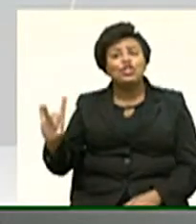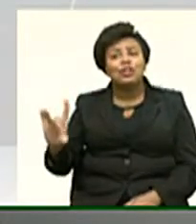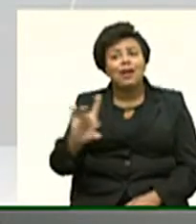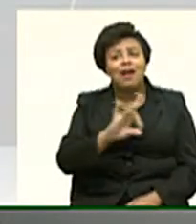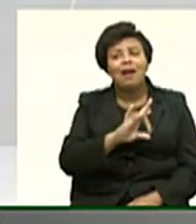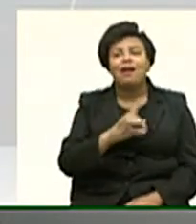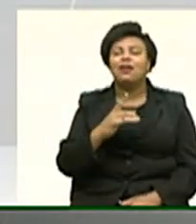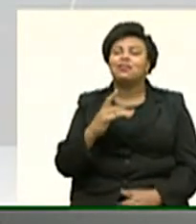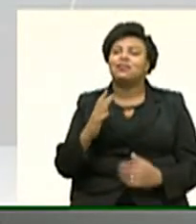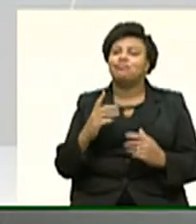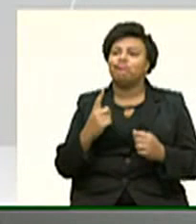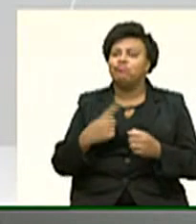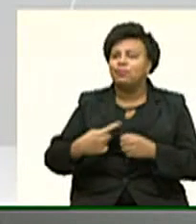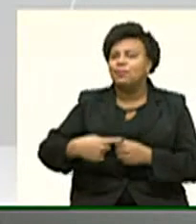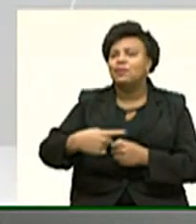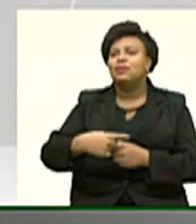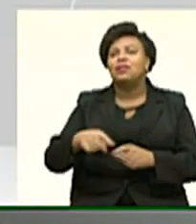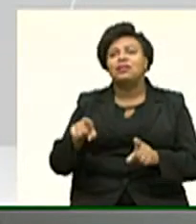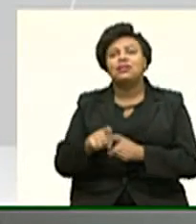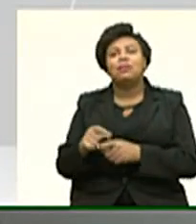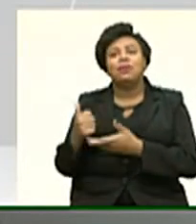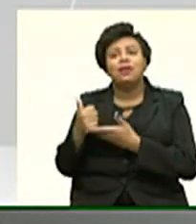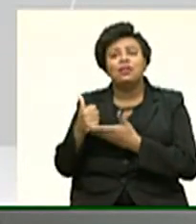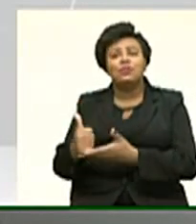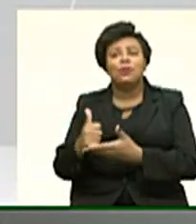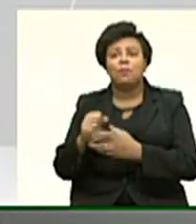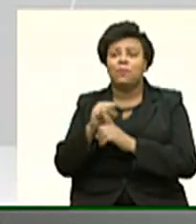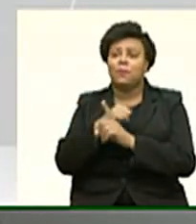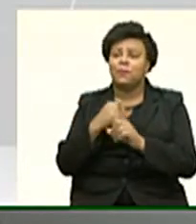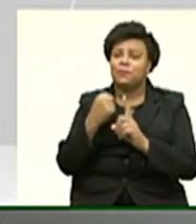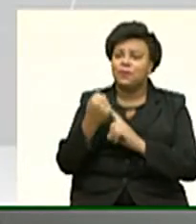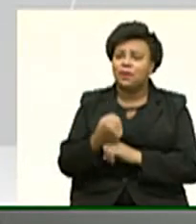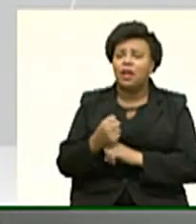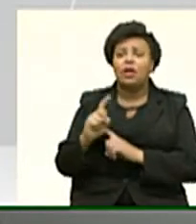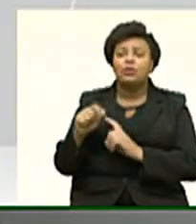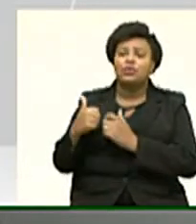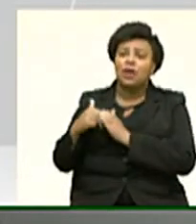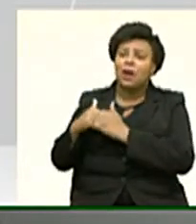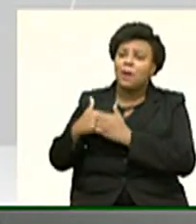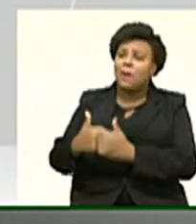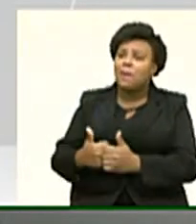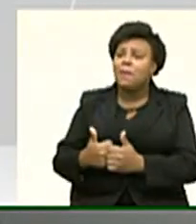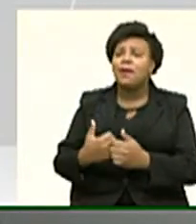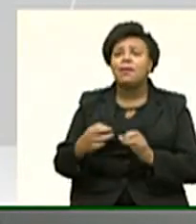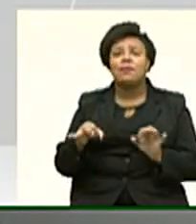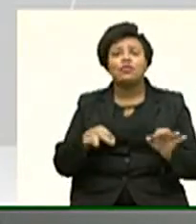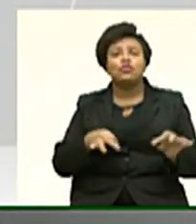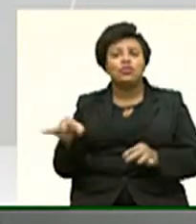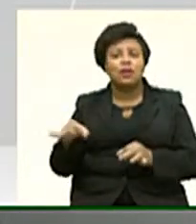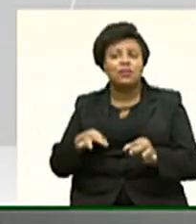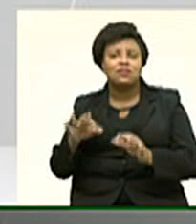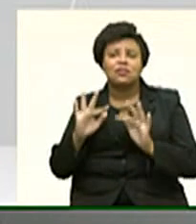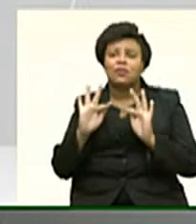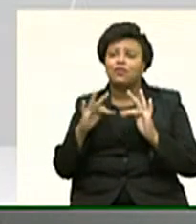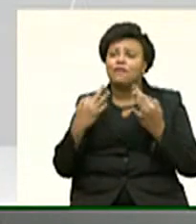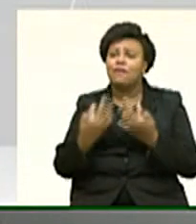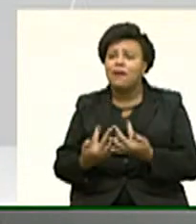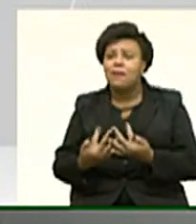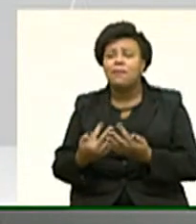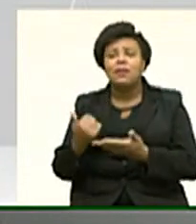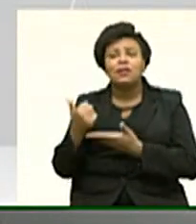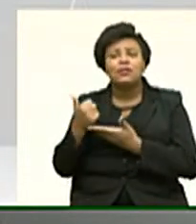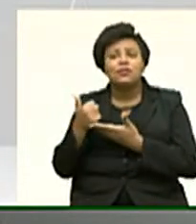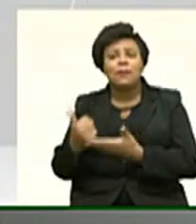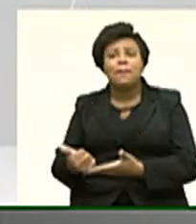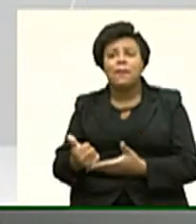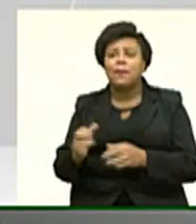só habitacional, como de assistência social, de acompanhamento, de organização das famílias, de apoio